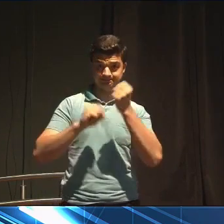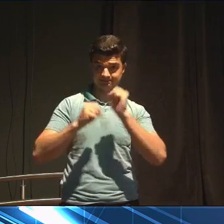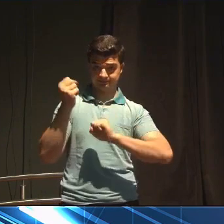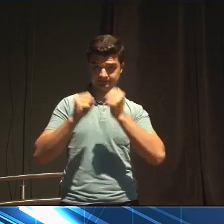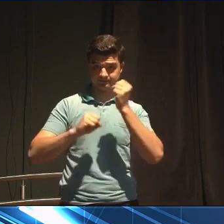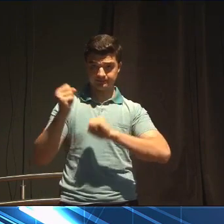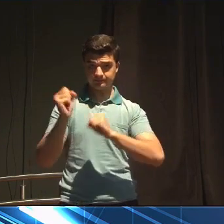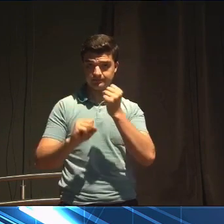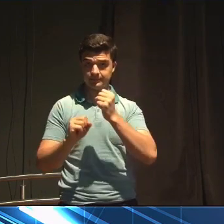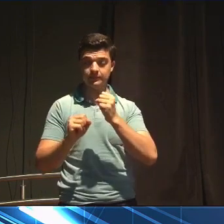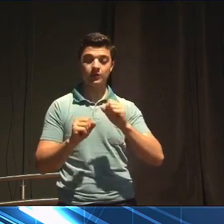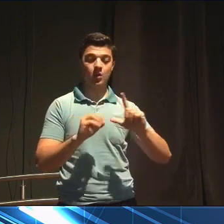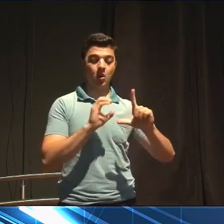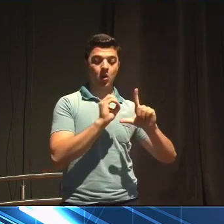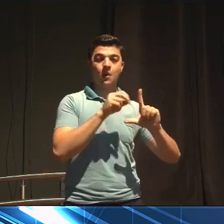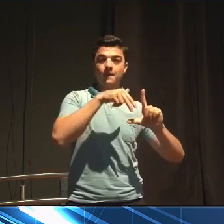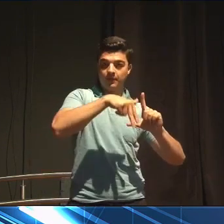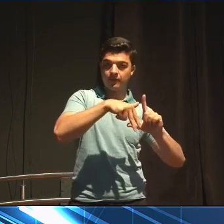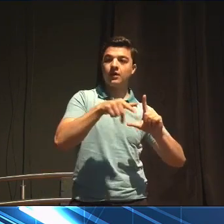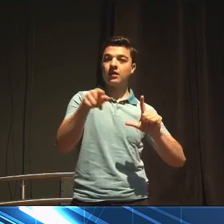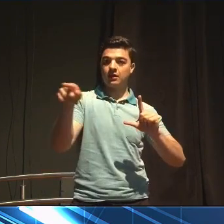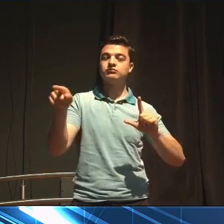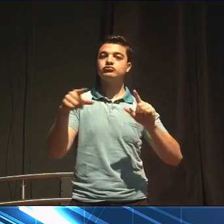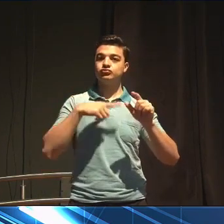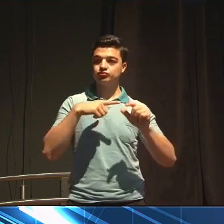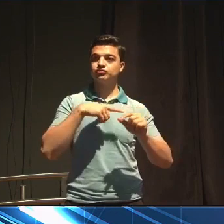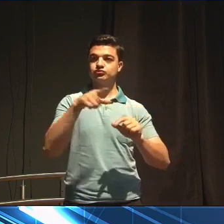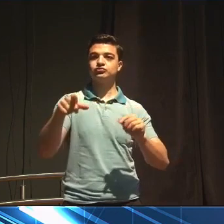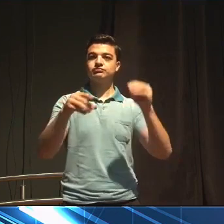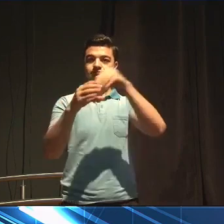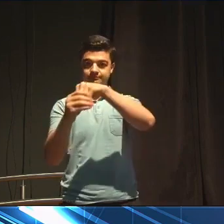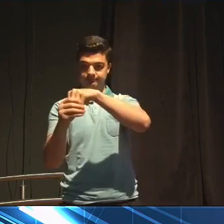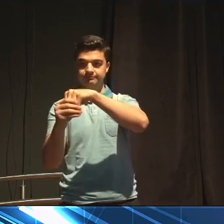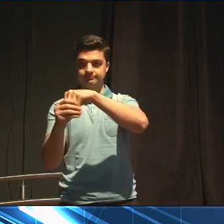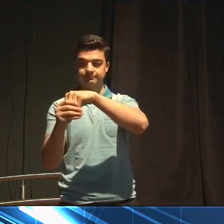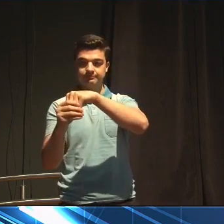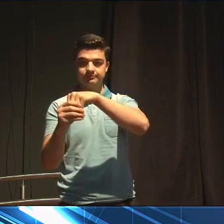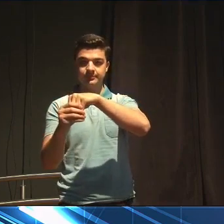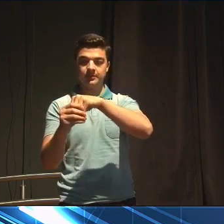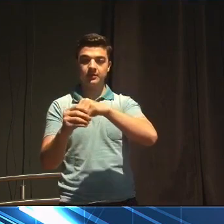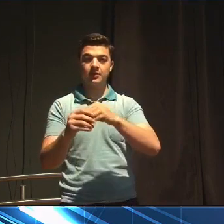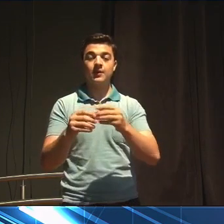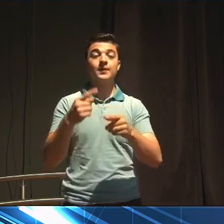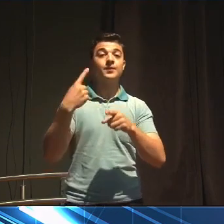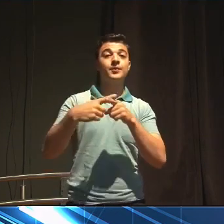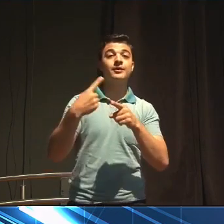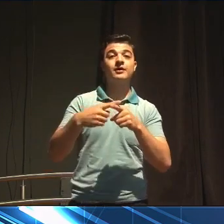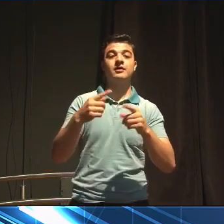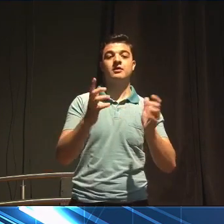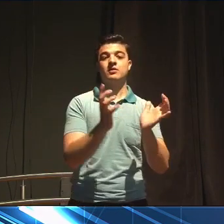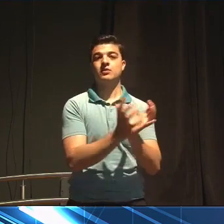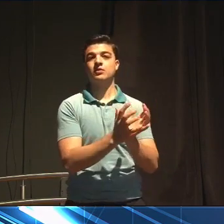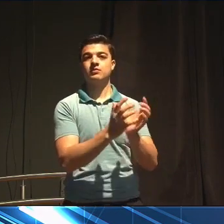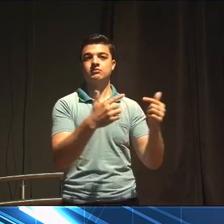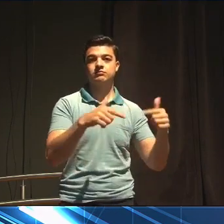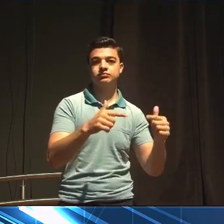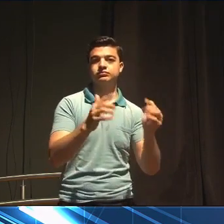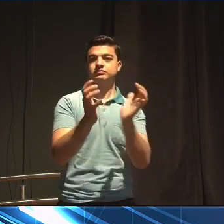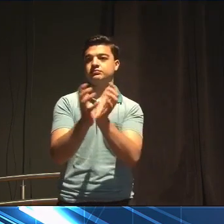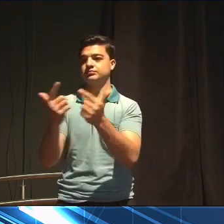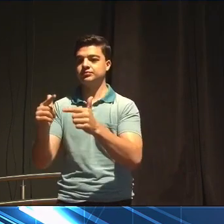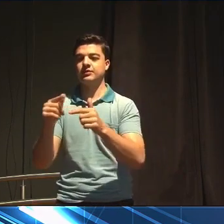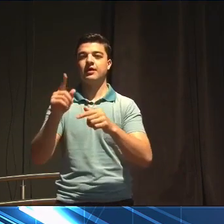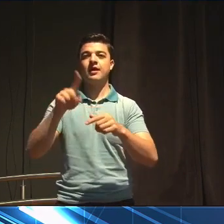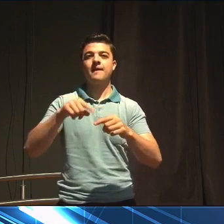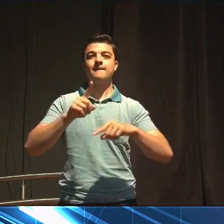Omniverse tem tido um papel crescente muito grande, porque, primeiro, para fazer a integração dos diversos times que estão envolvidos em desenvolvimento de